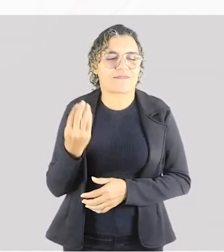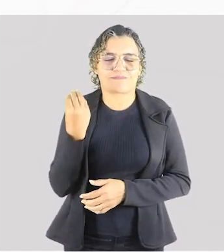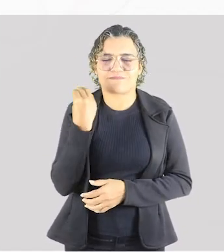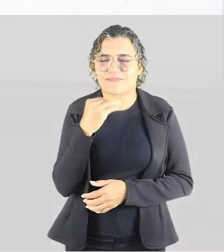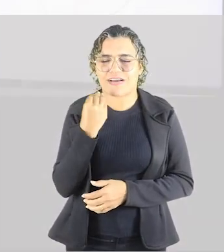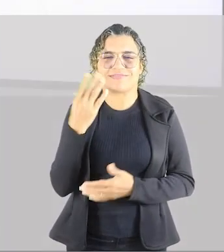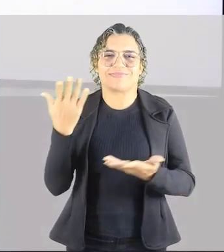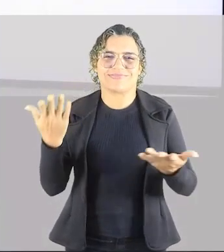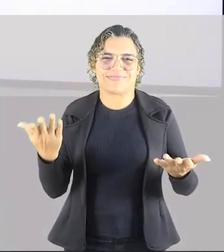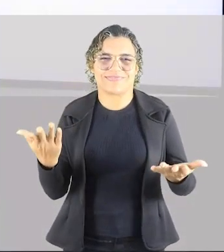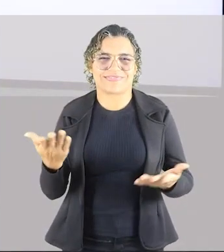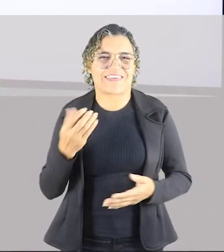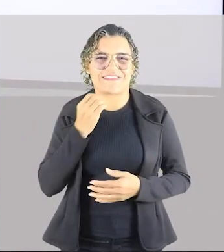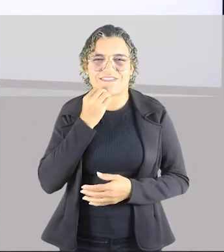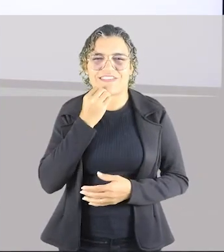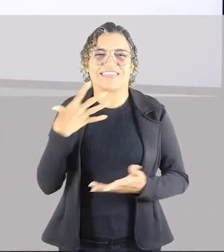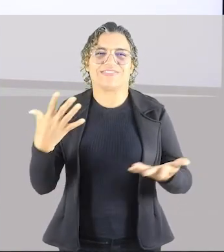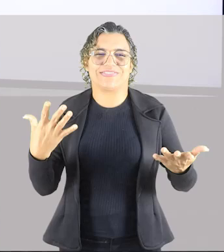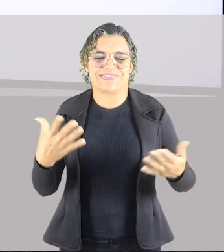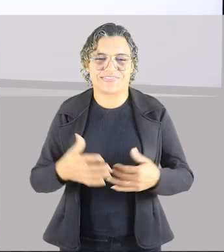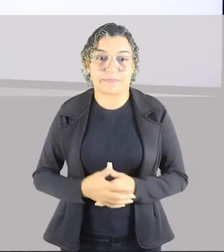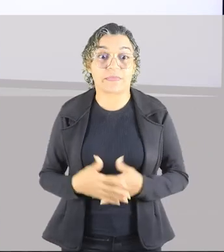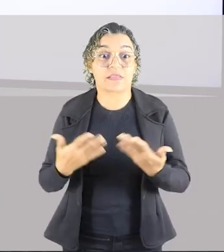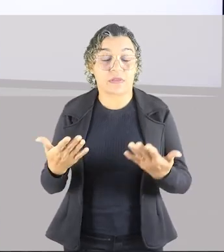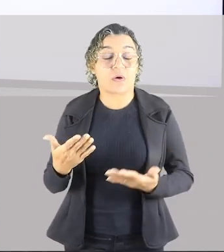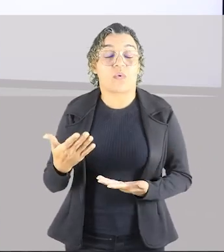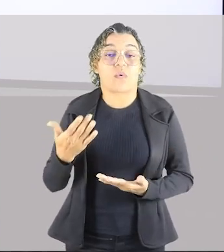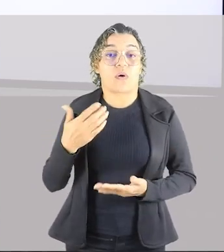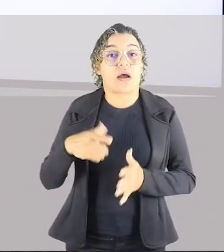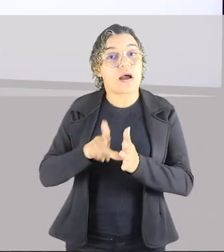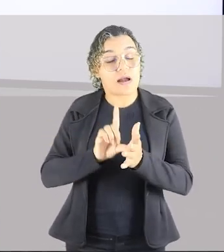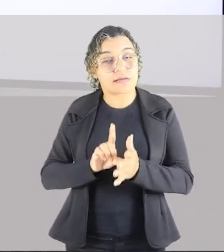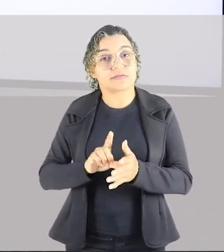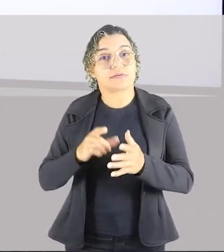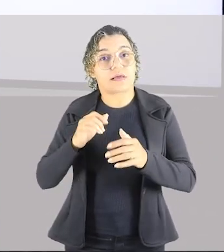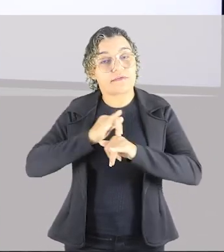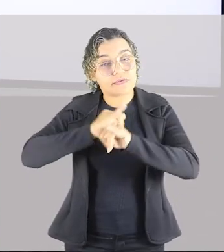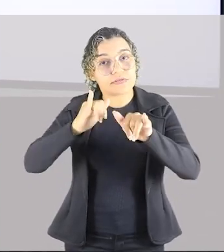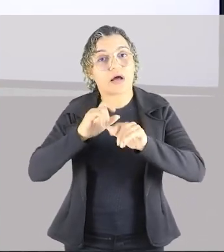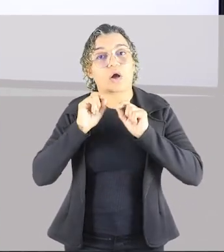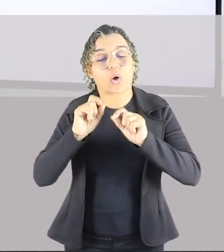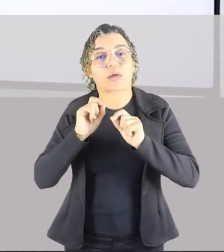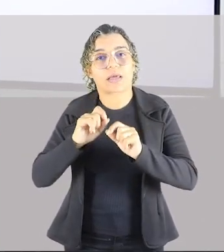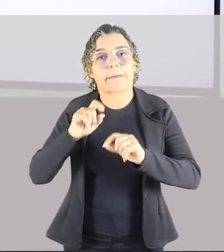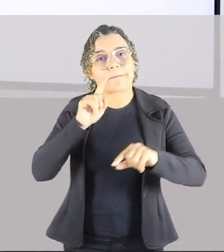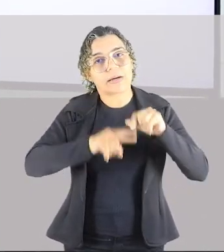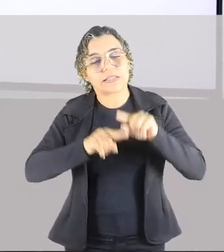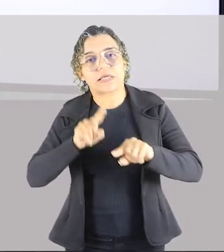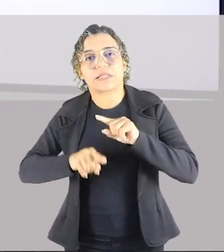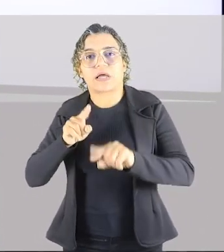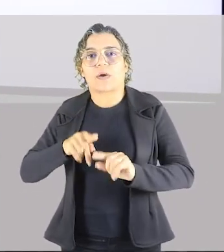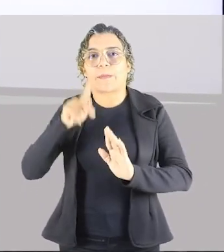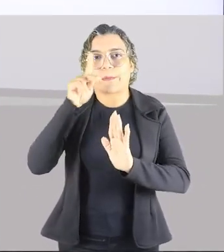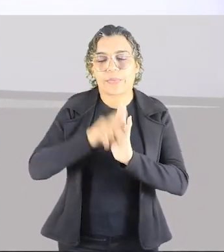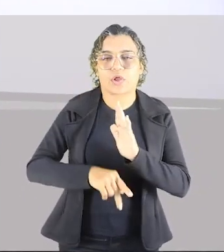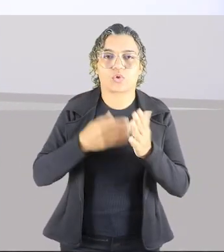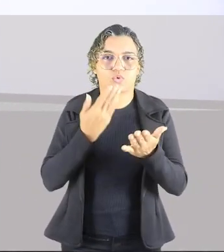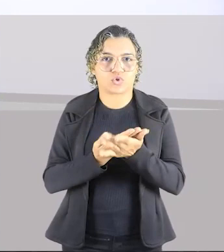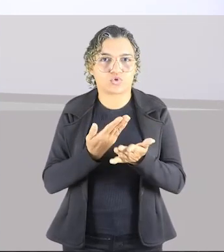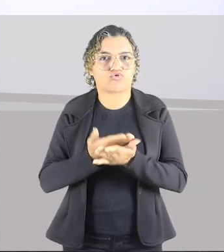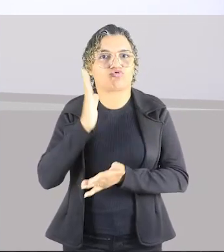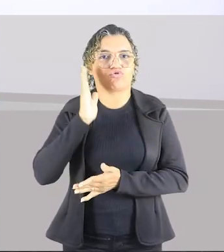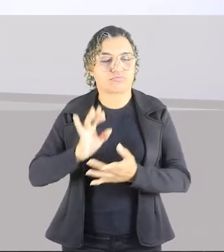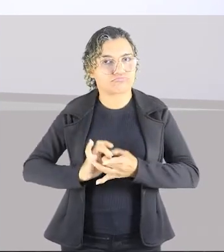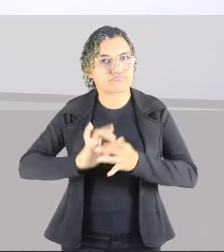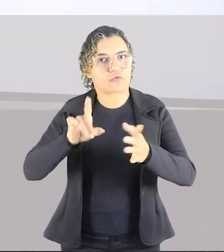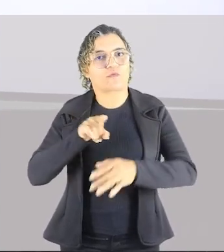açúcar. Então, meu estudante, antes de eu finalizar, quero te relembrar, tá? Para você acessar os nossos materiais, os nossos planos de estudo, vão estar disponíveis